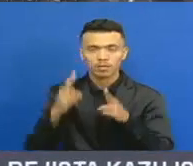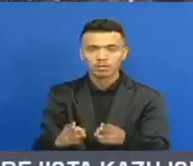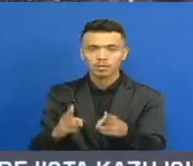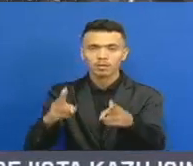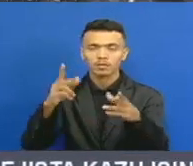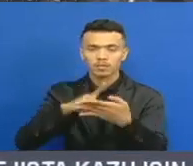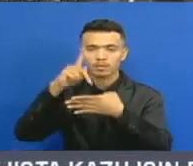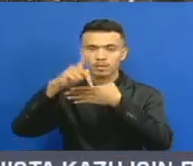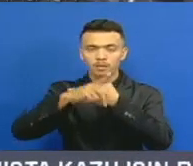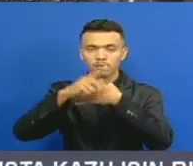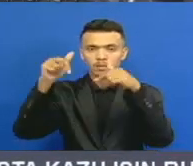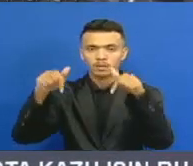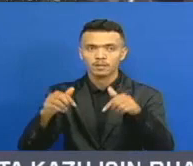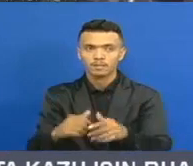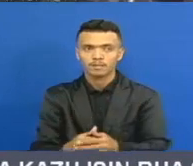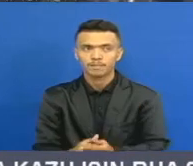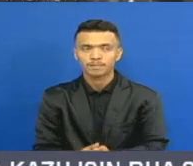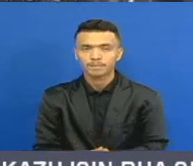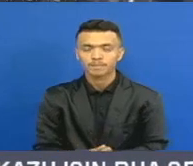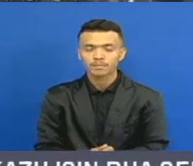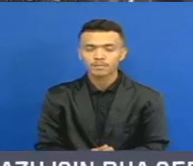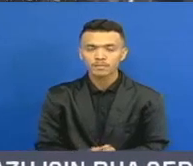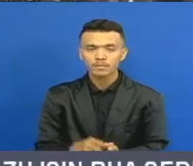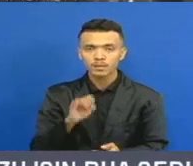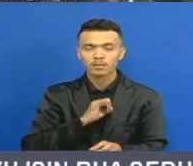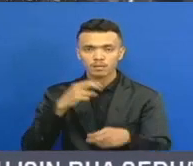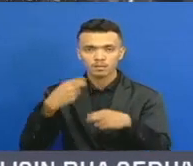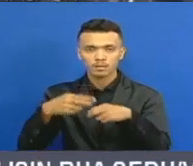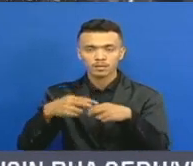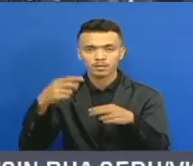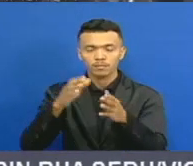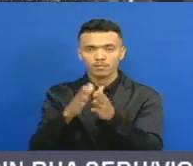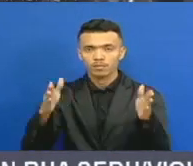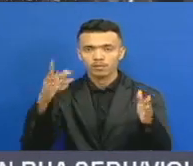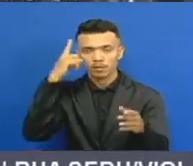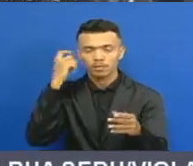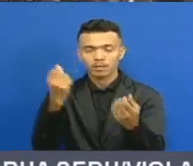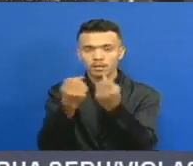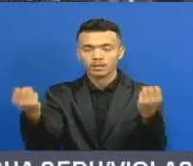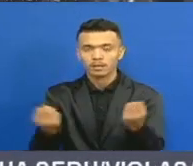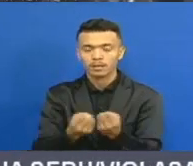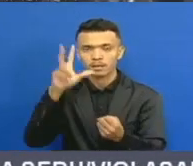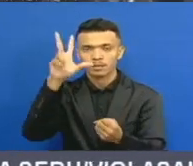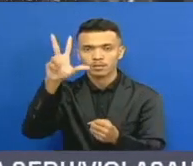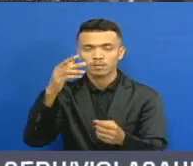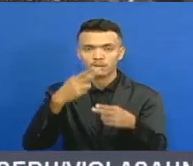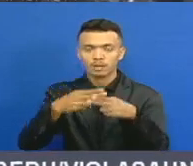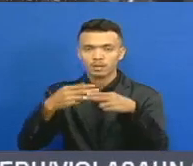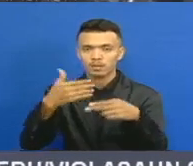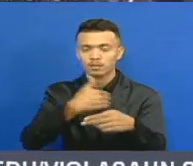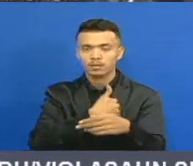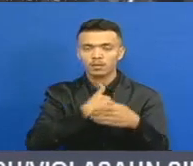lá esse programa, né? Mas só, né, o impacto do Boca, até mas também a aldeia Tolu, tô agora na Aran Cidaguia, está a companhia de Macar, tô